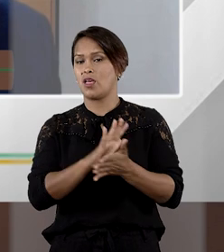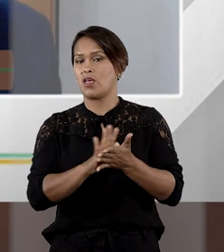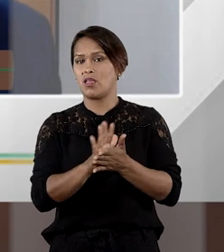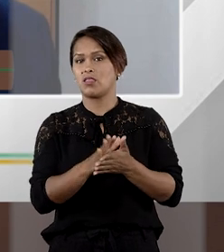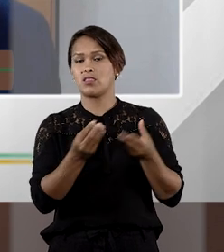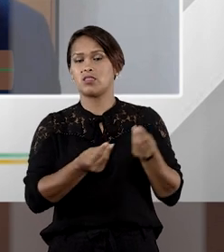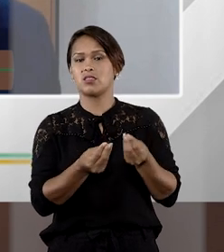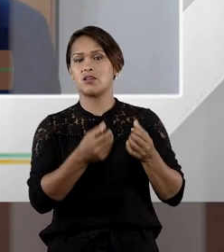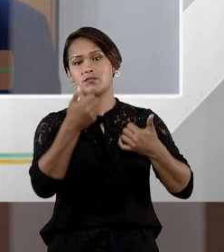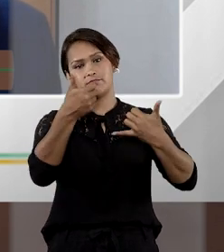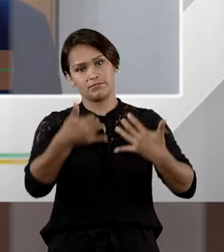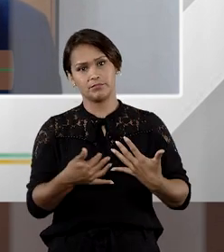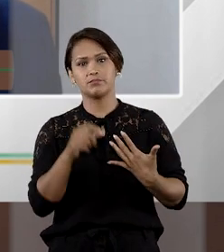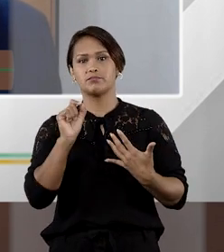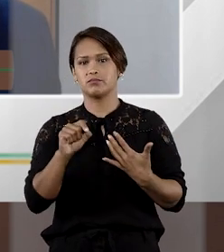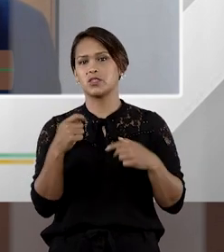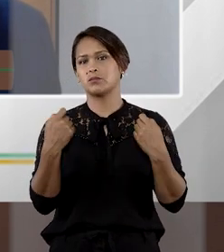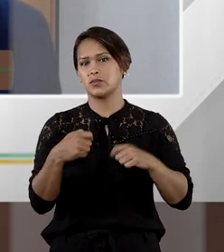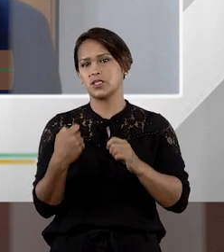mais soltar.